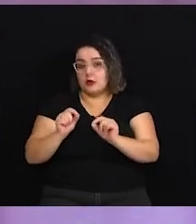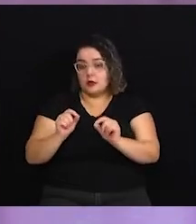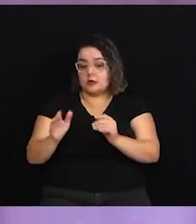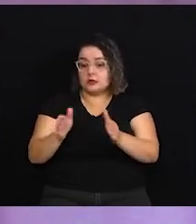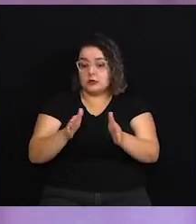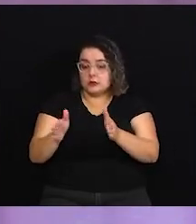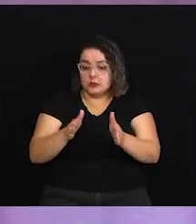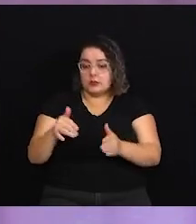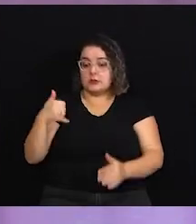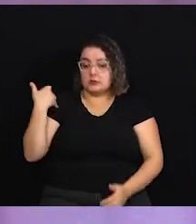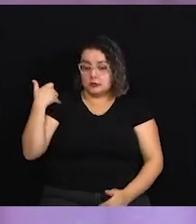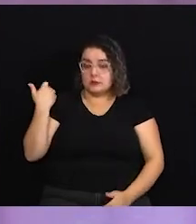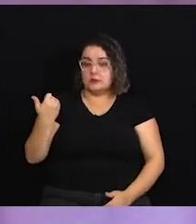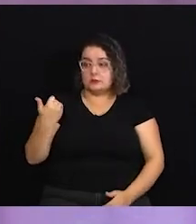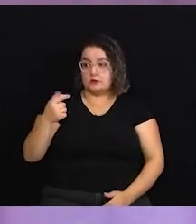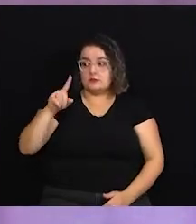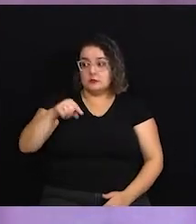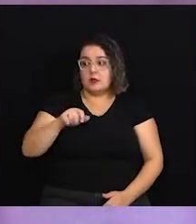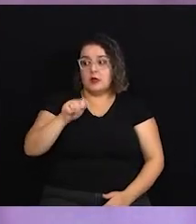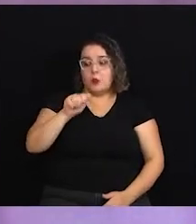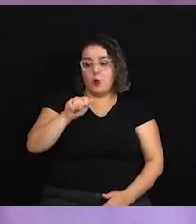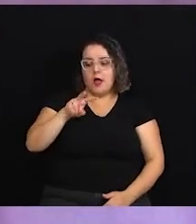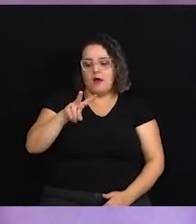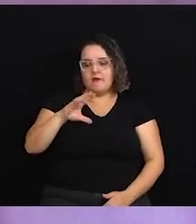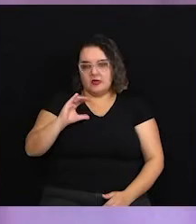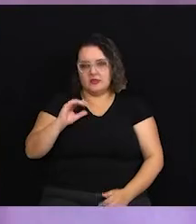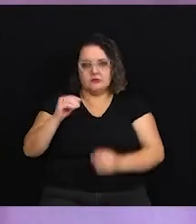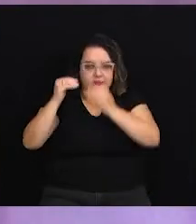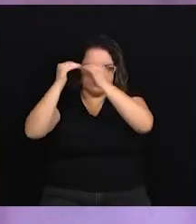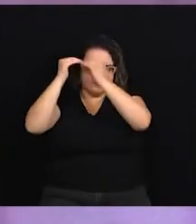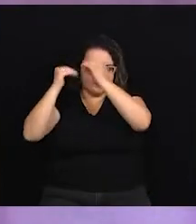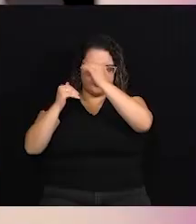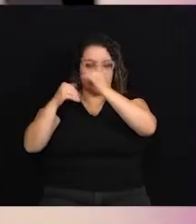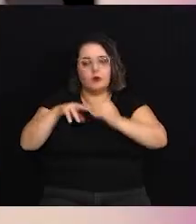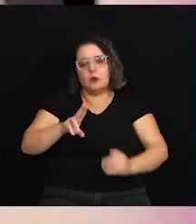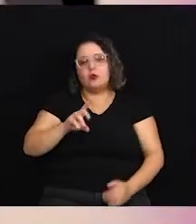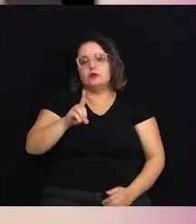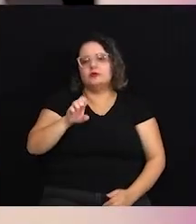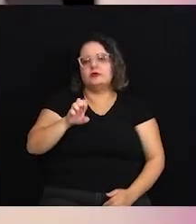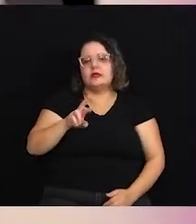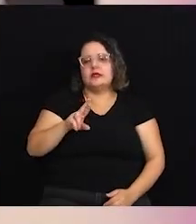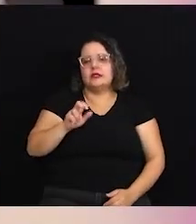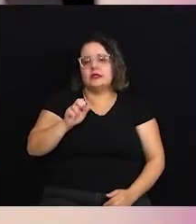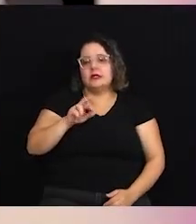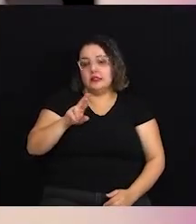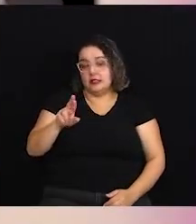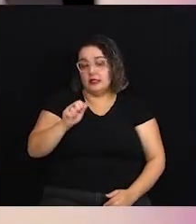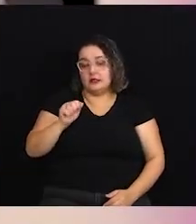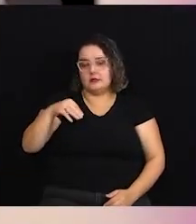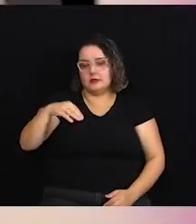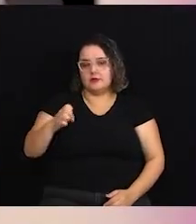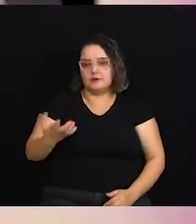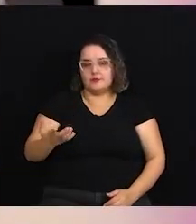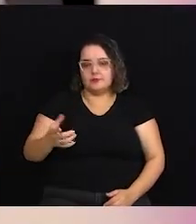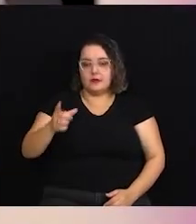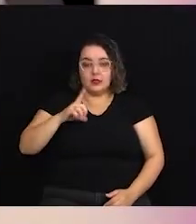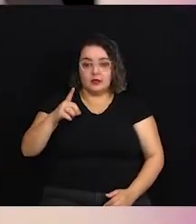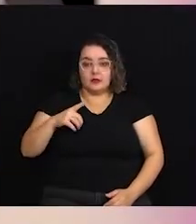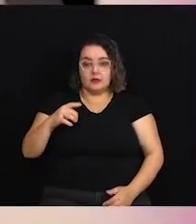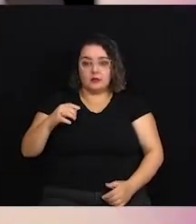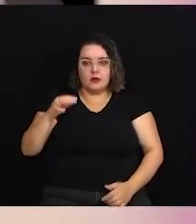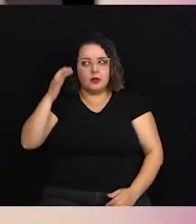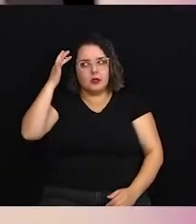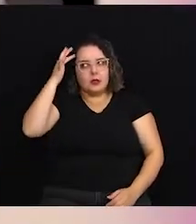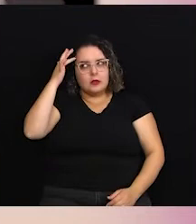nessa faixa etária é um AVC O Popular derrame é o que só teve o AVC um derrame com